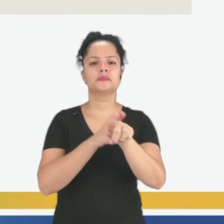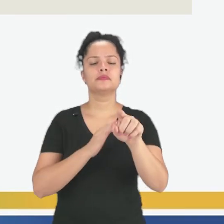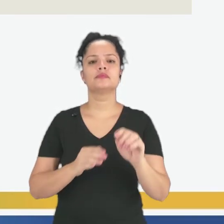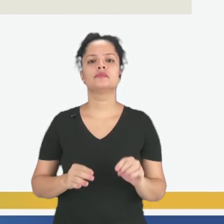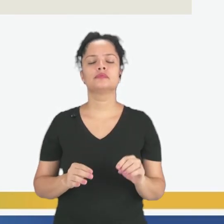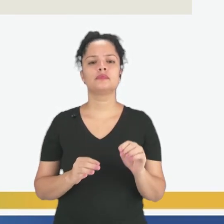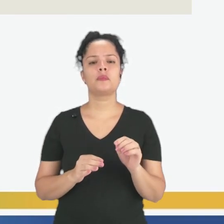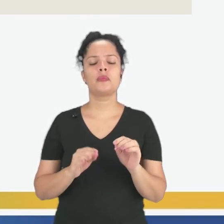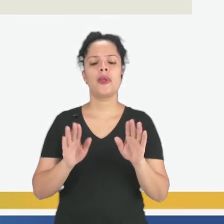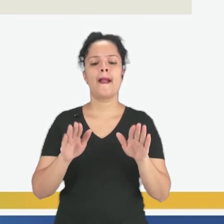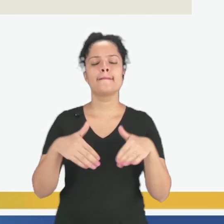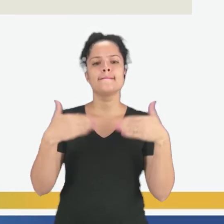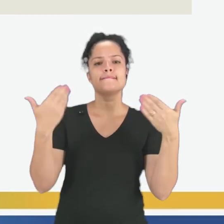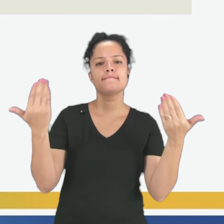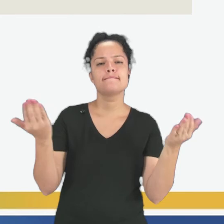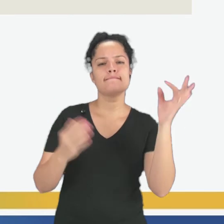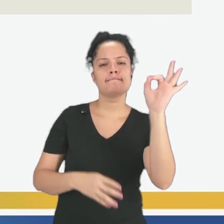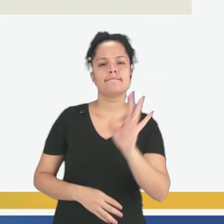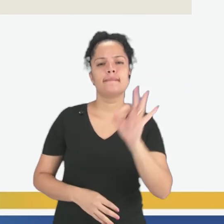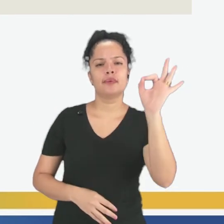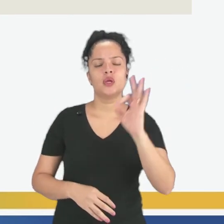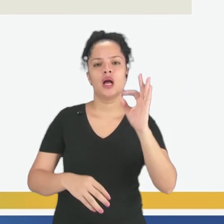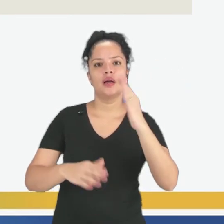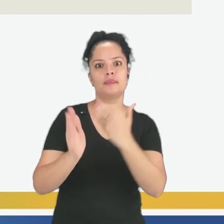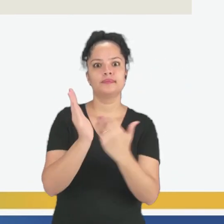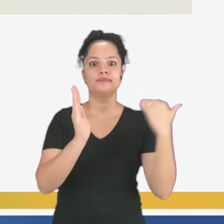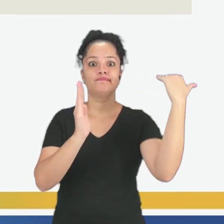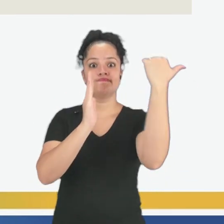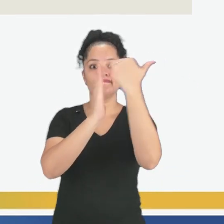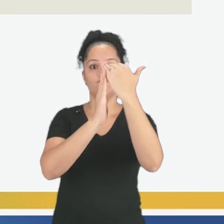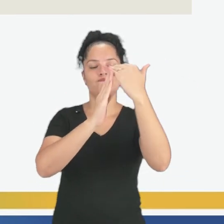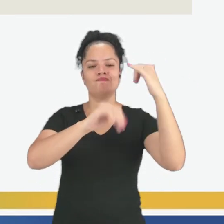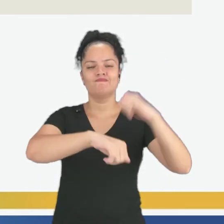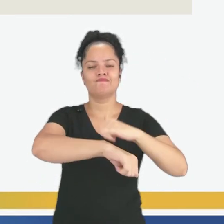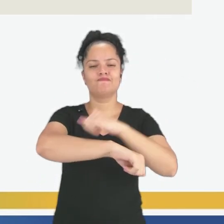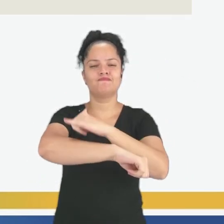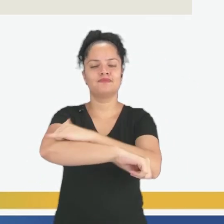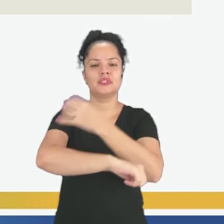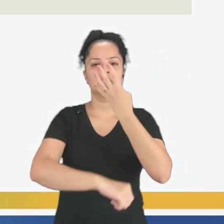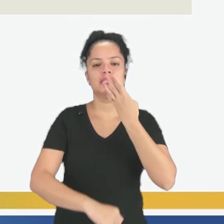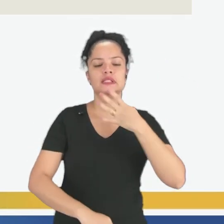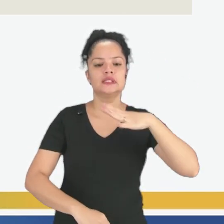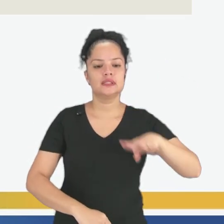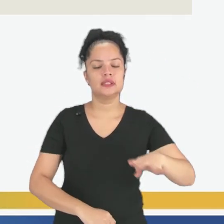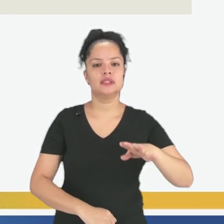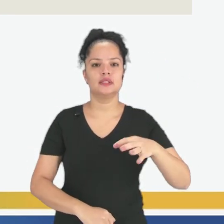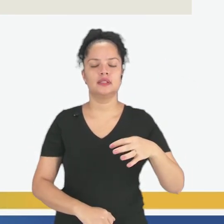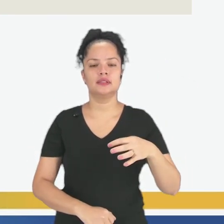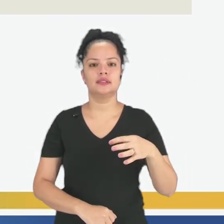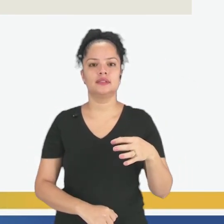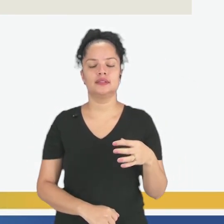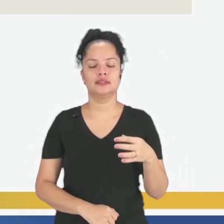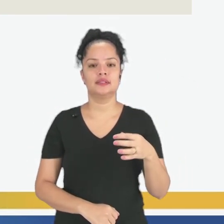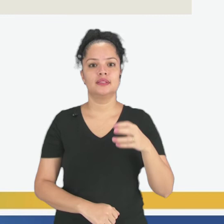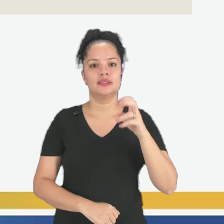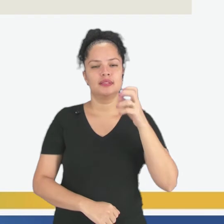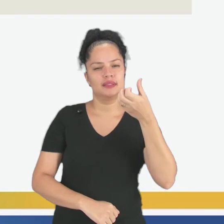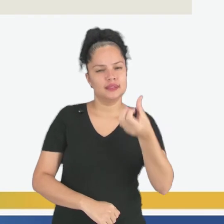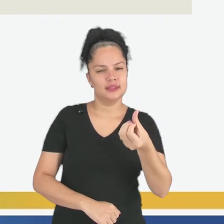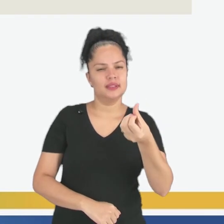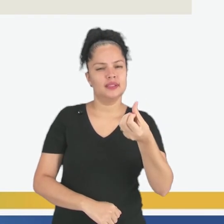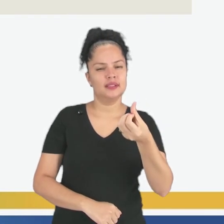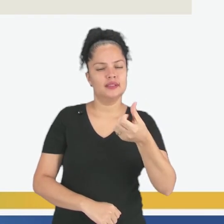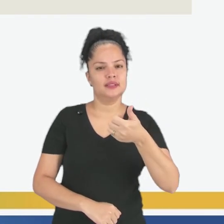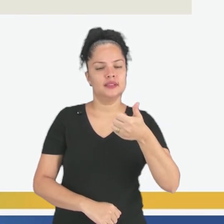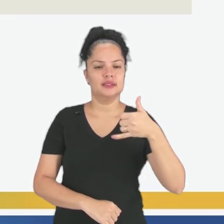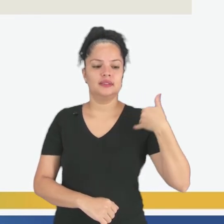a porcentagem de aumento da obesidade em crianças de 6 a 11 anos em 2010? Ai, professora, como é que eu vou encontrar essa informação no meio de